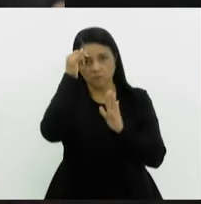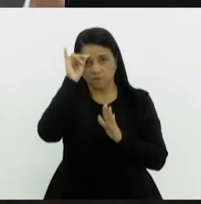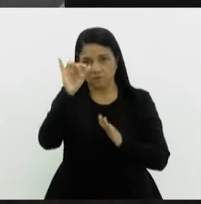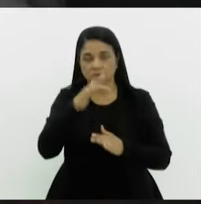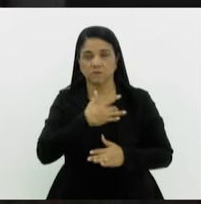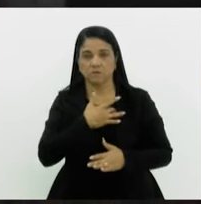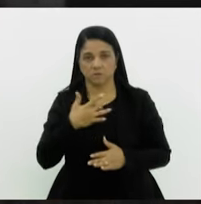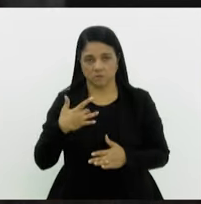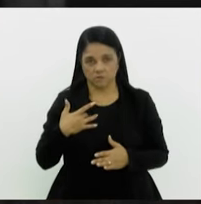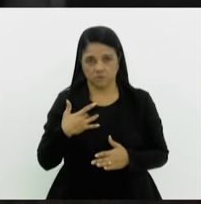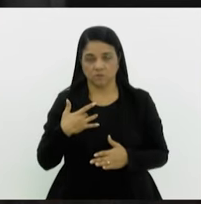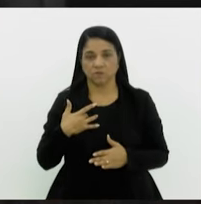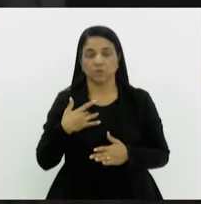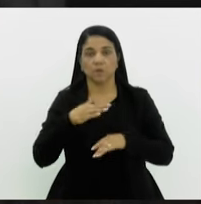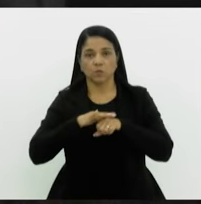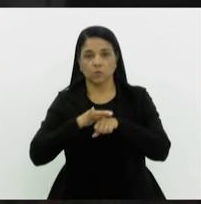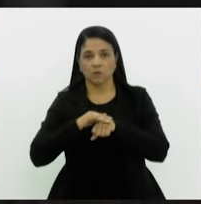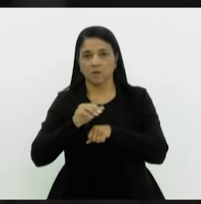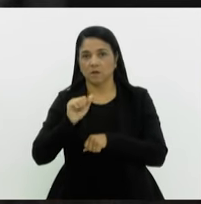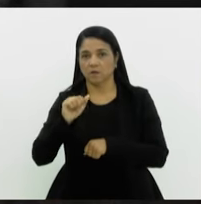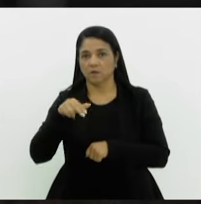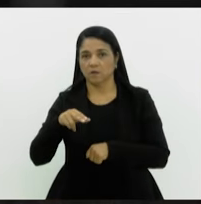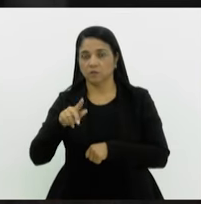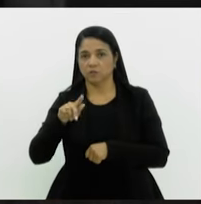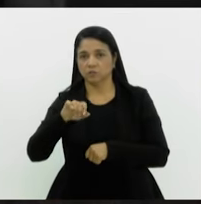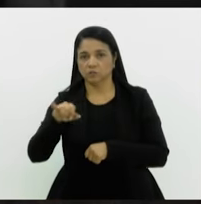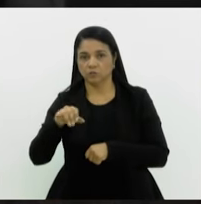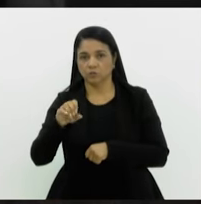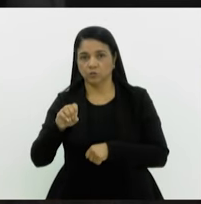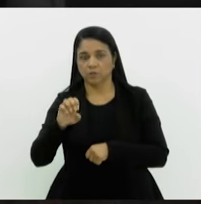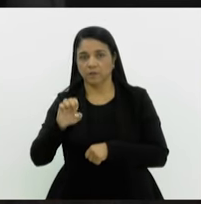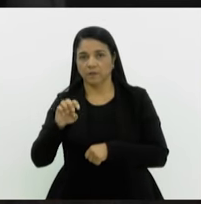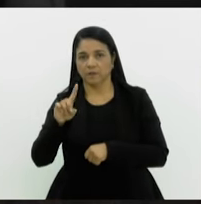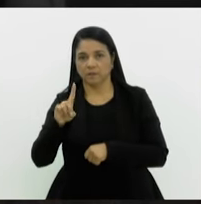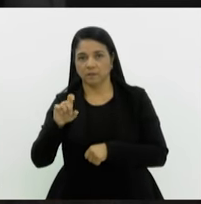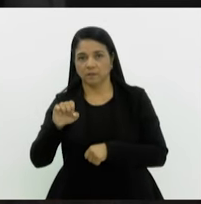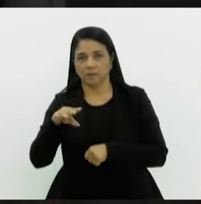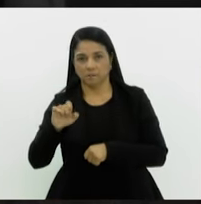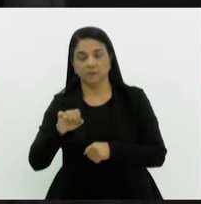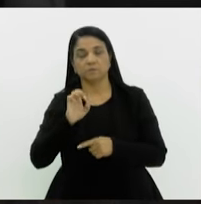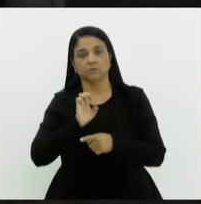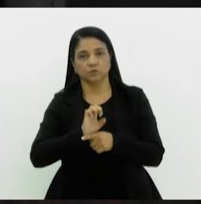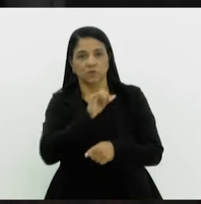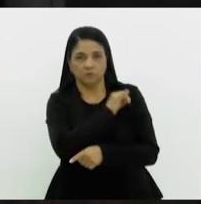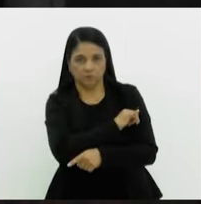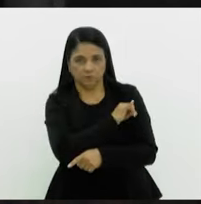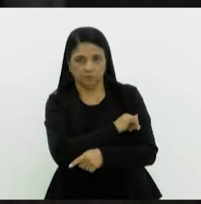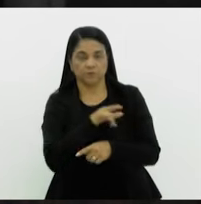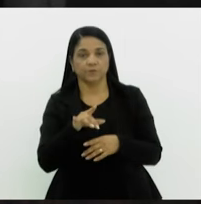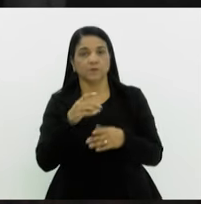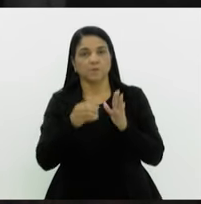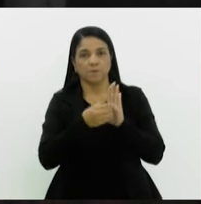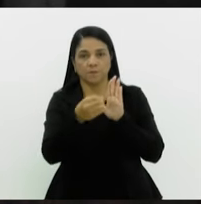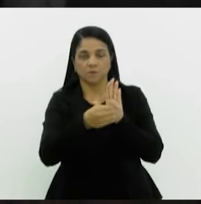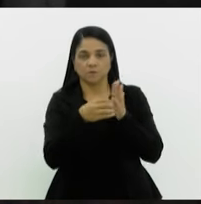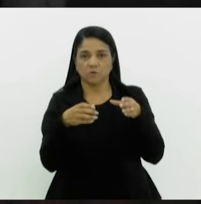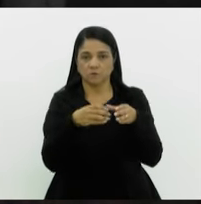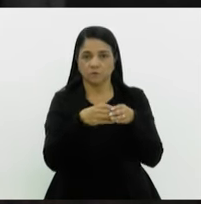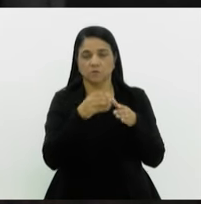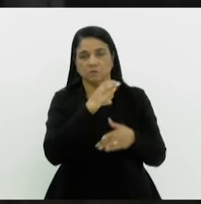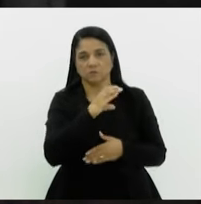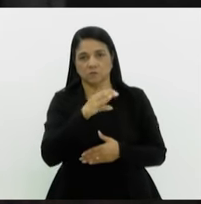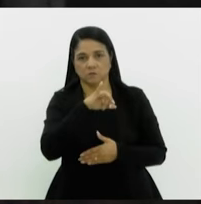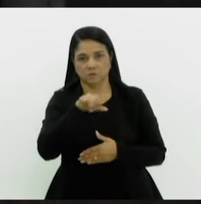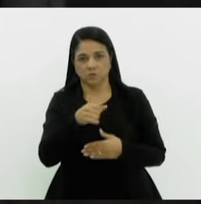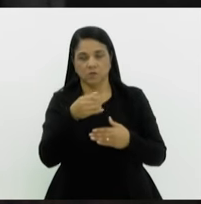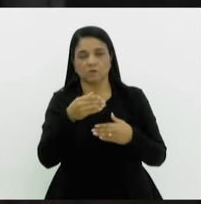saúde da doença angioedema hereditário no âmbito do Estado do Rio de Janeiro. Pareceres das comissões Constituição e